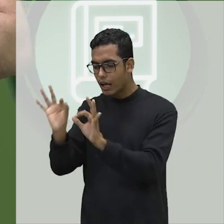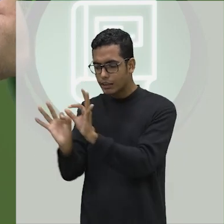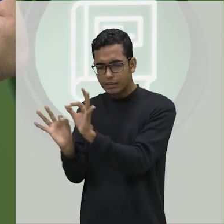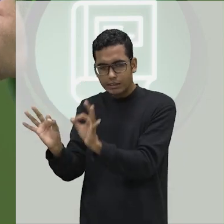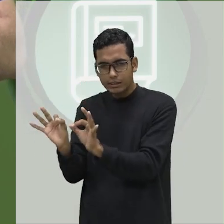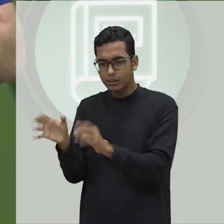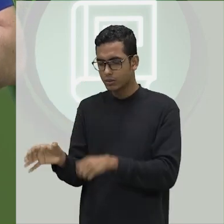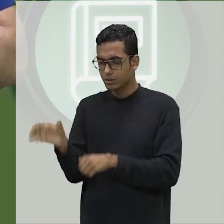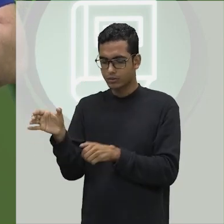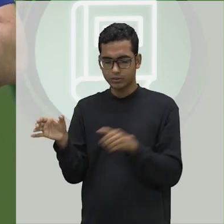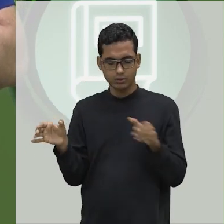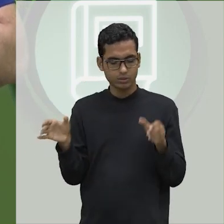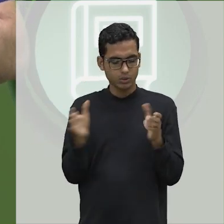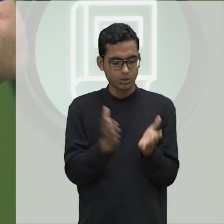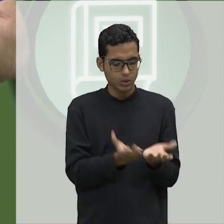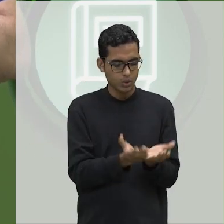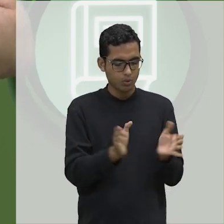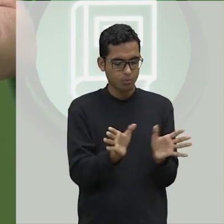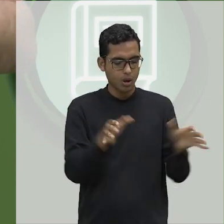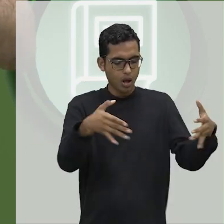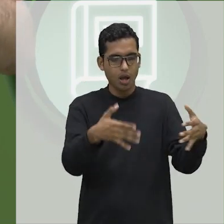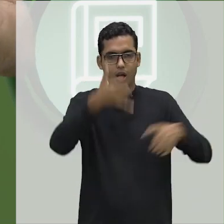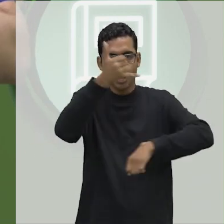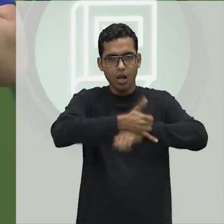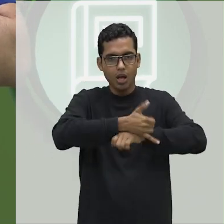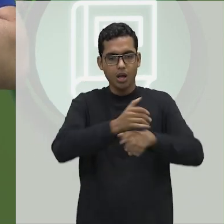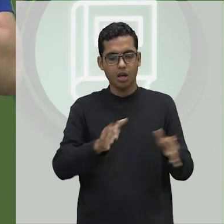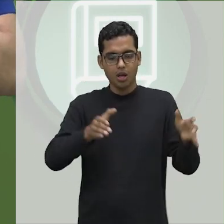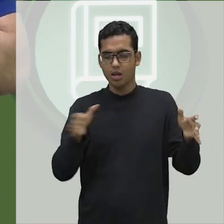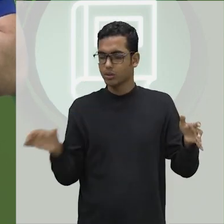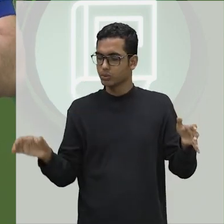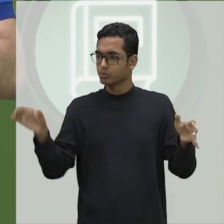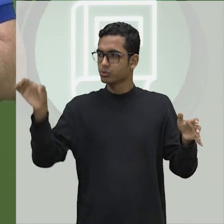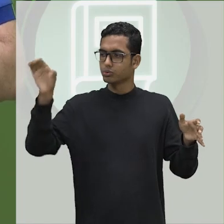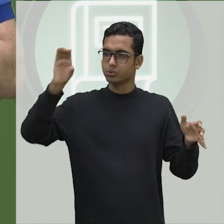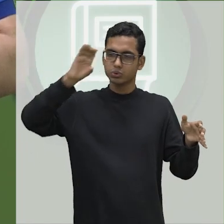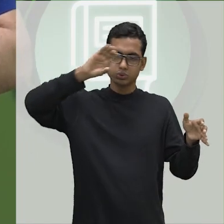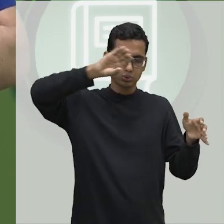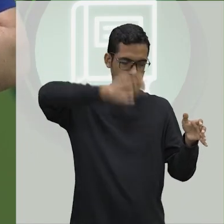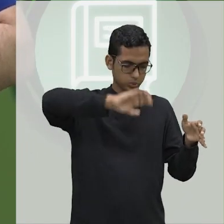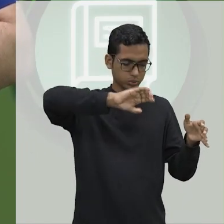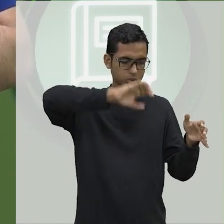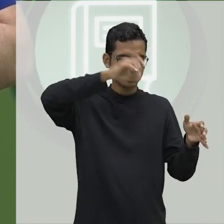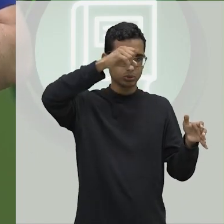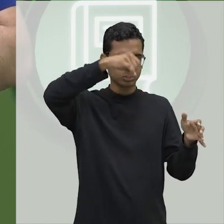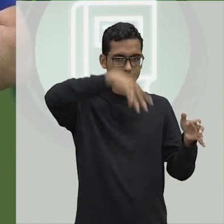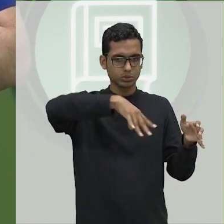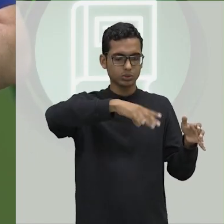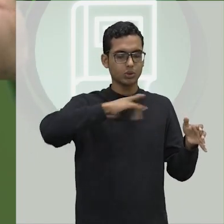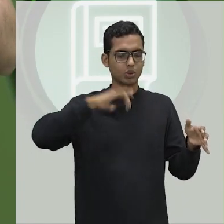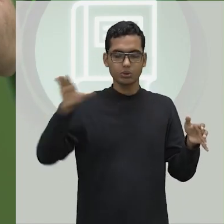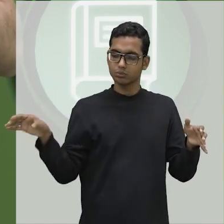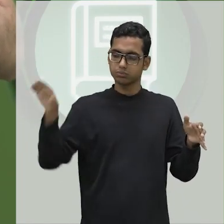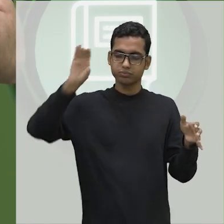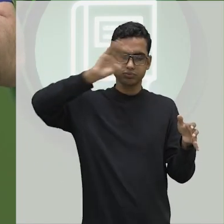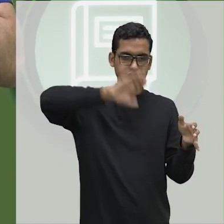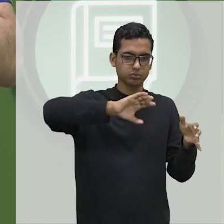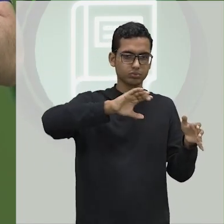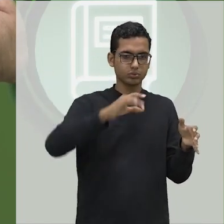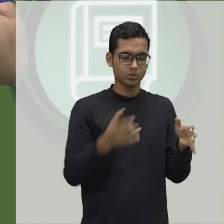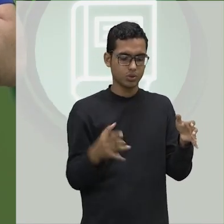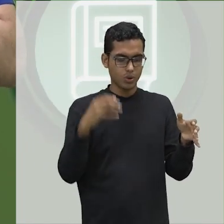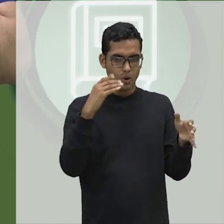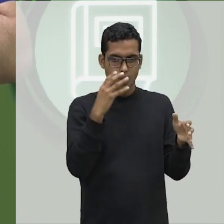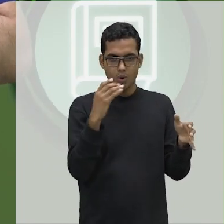você adiciona calor a esse milho. A panela e o milho, né? O nosso sistema aí. Quando você adiciona calor a esse milho vira